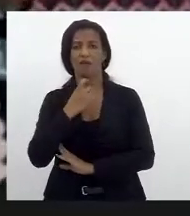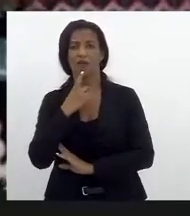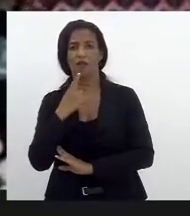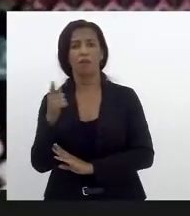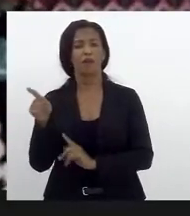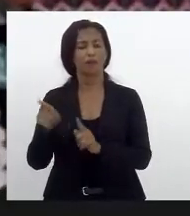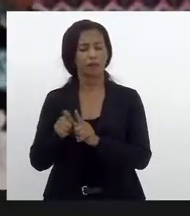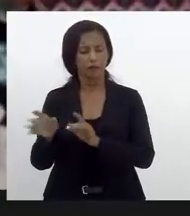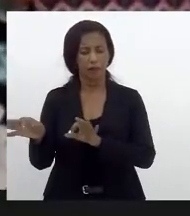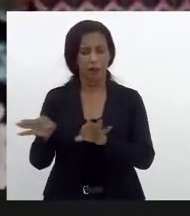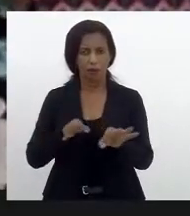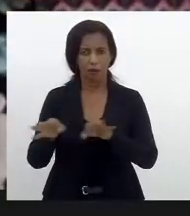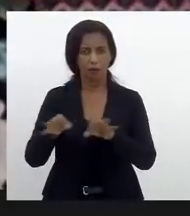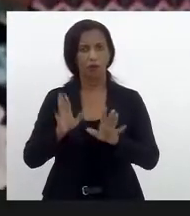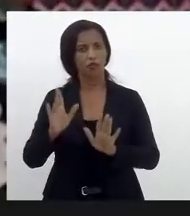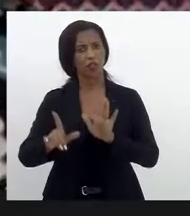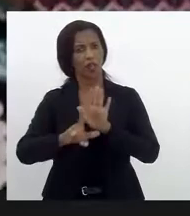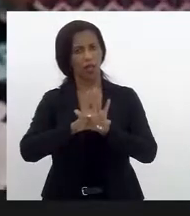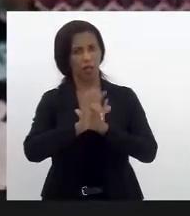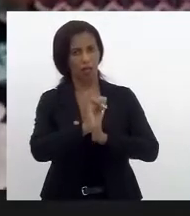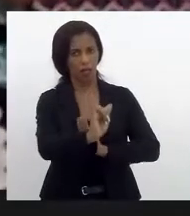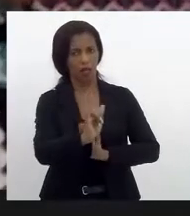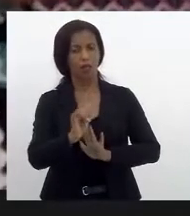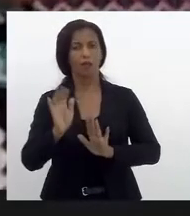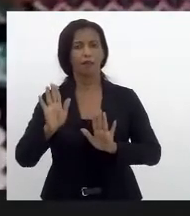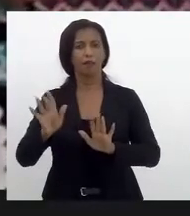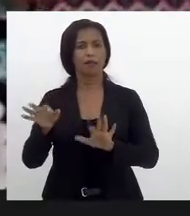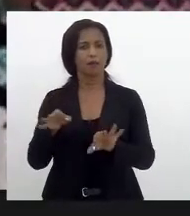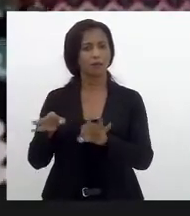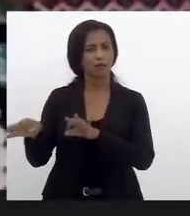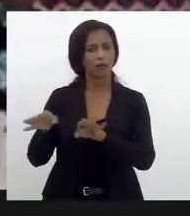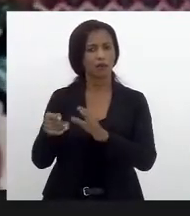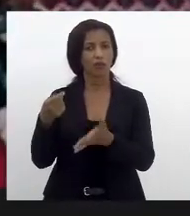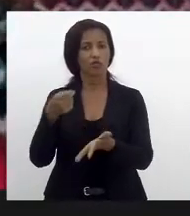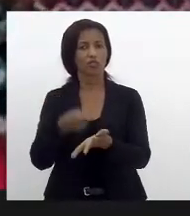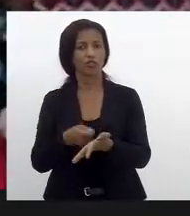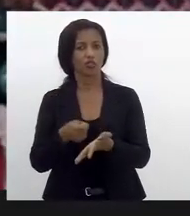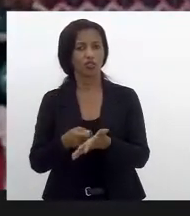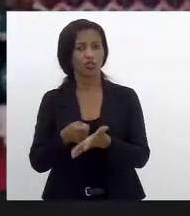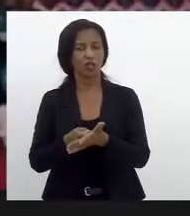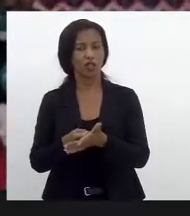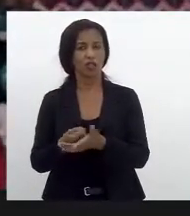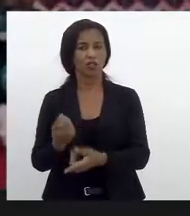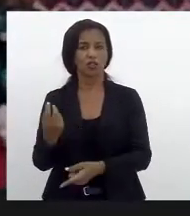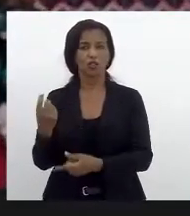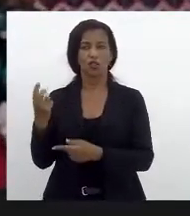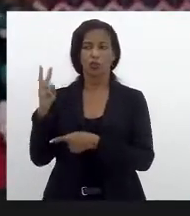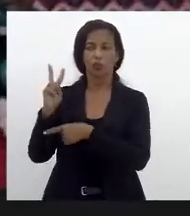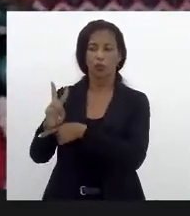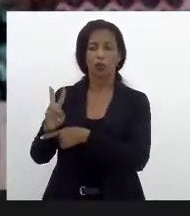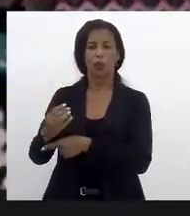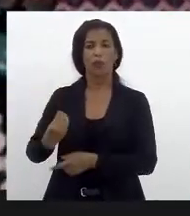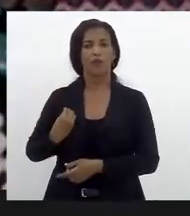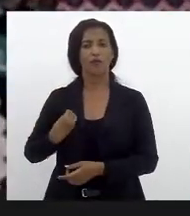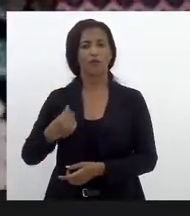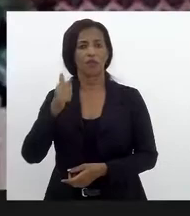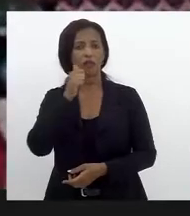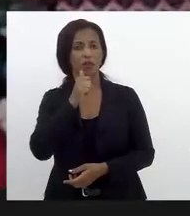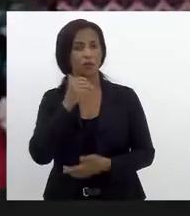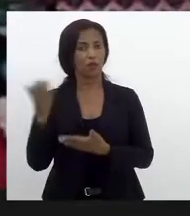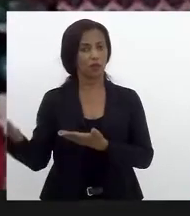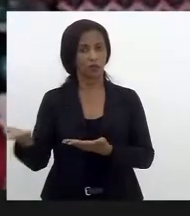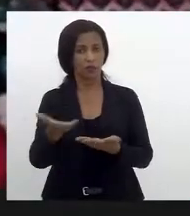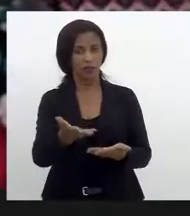um mecanismo, já é lei, mas que é mais um mecanismo de garantia de defesa da vida das mulheres. Então fica aqui,